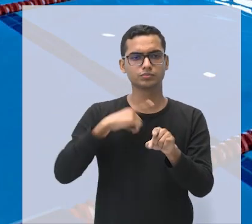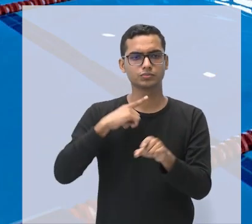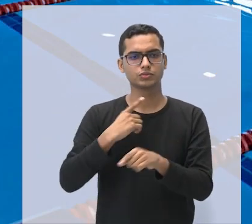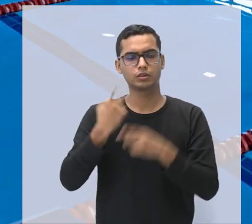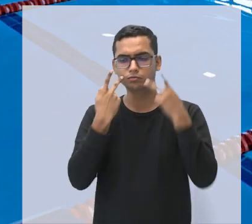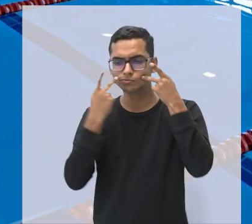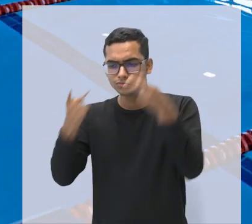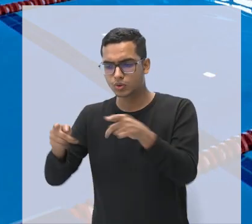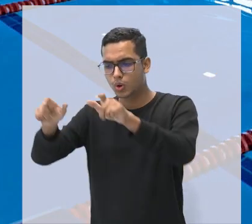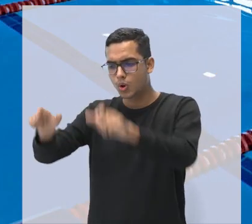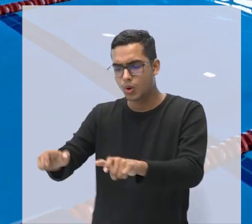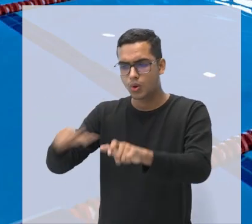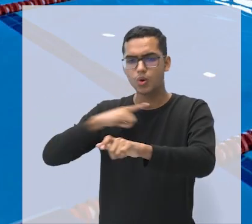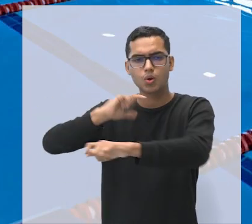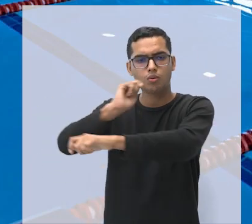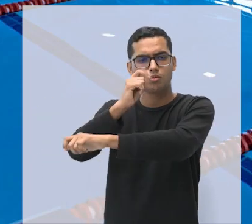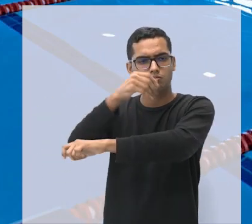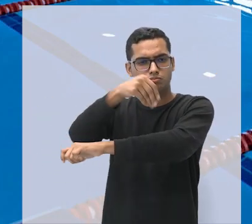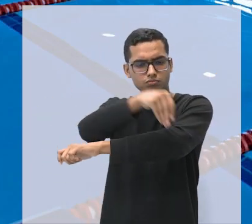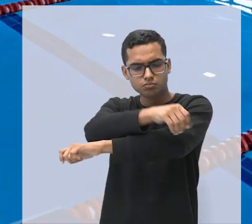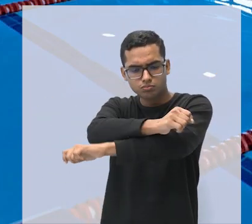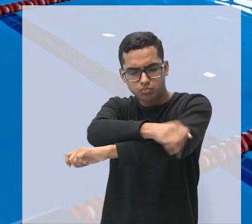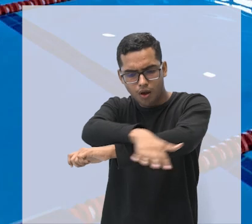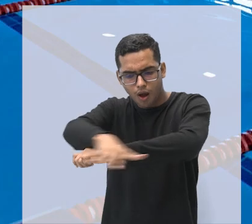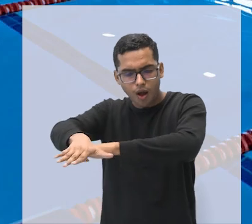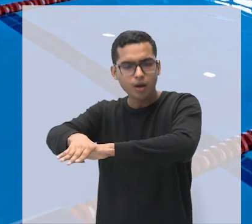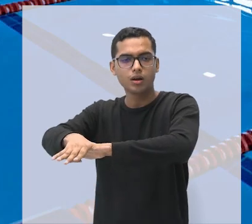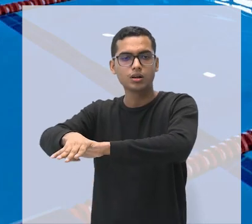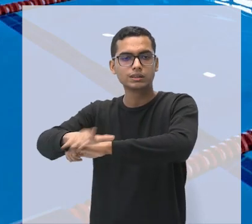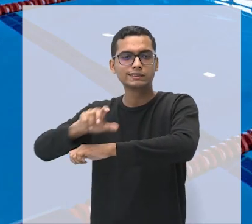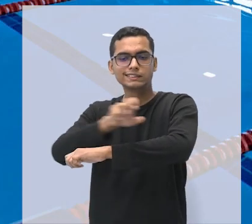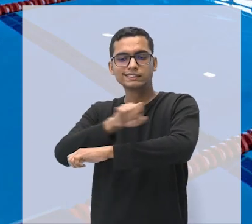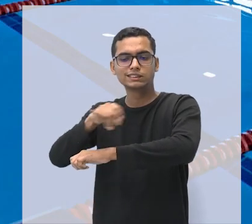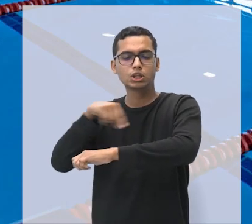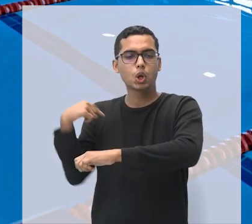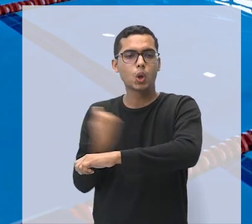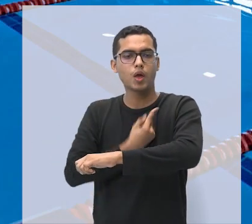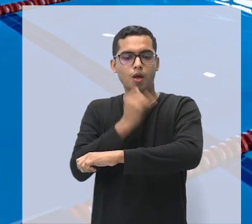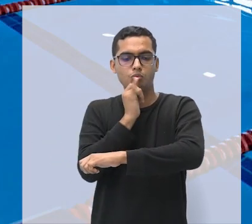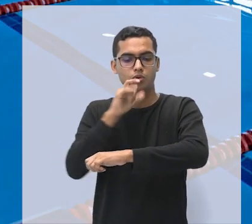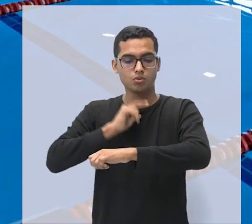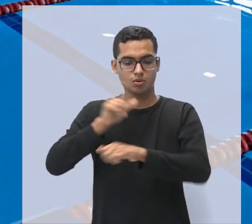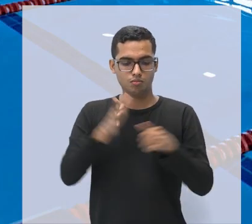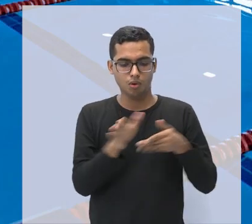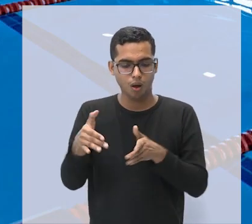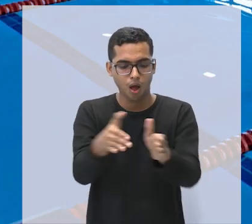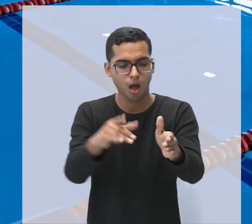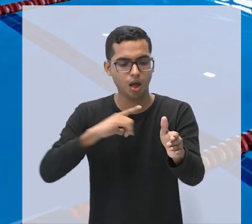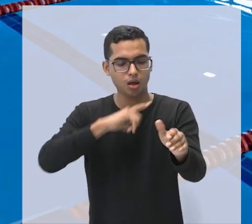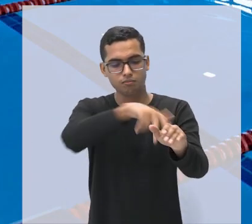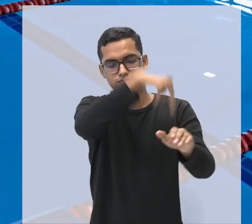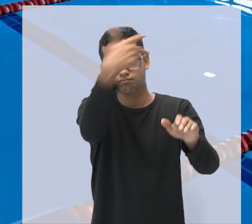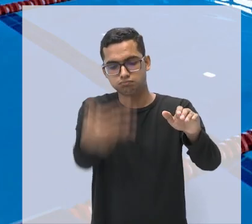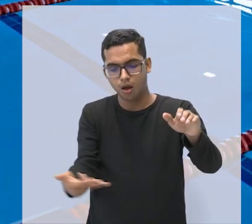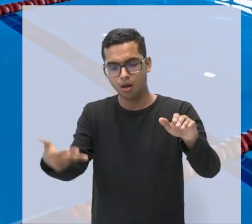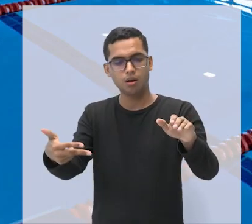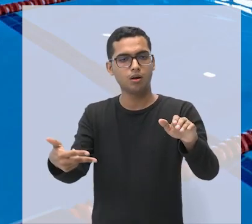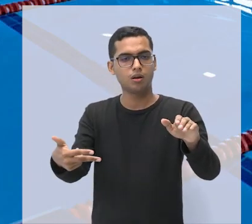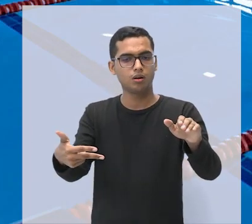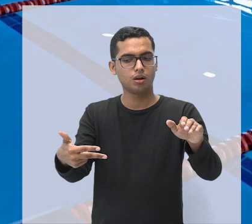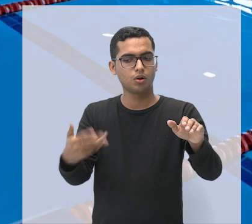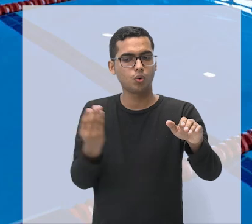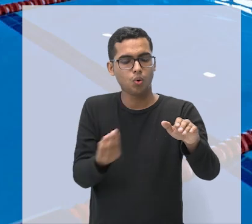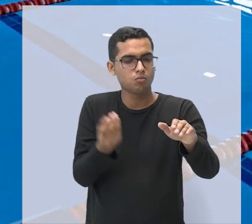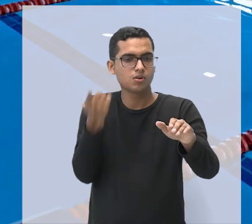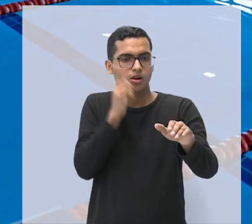uma praia, se acontecer de a gente cair ali no rio, a gente tem que saber salvar, né? Se salvar, sair daquela situação.